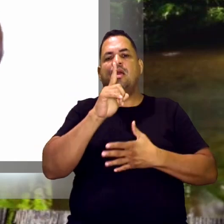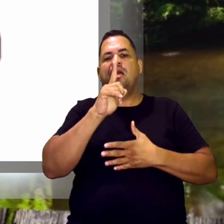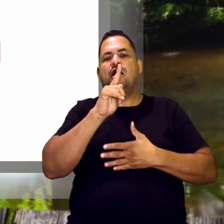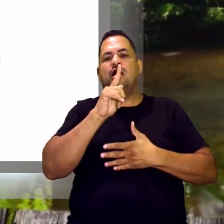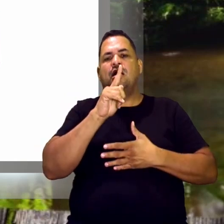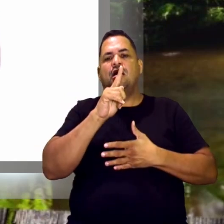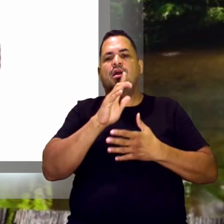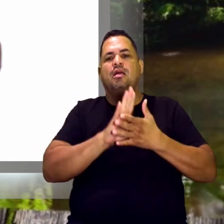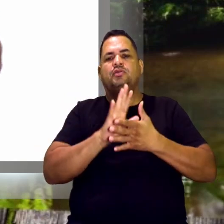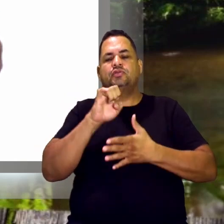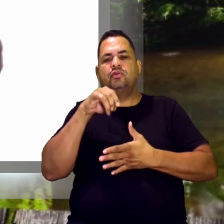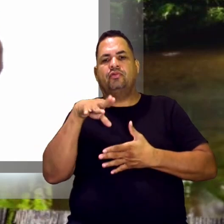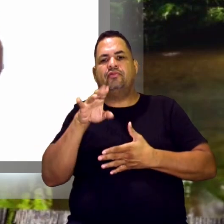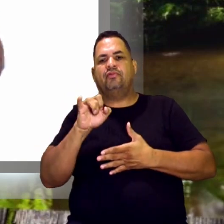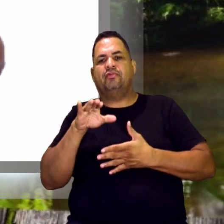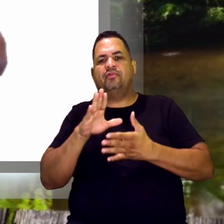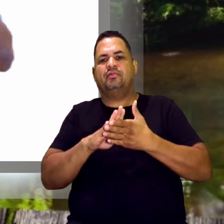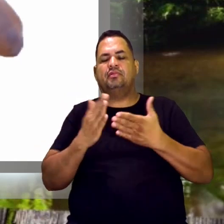solvente